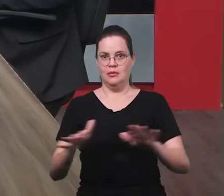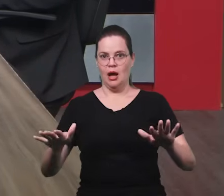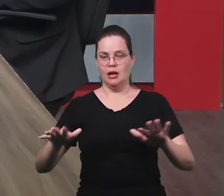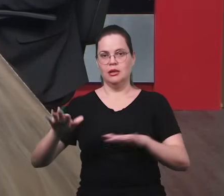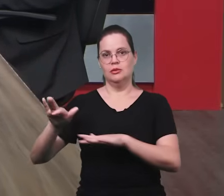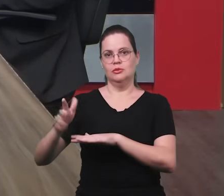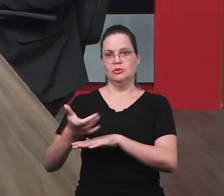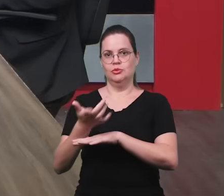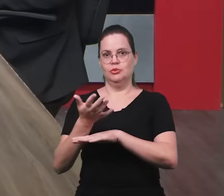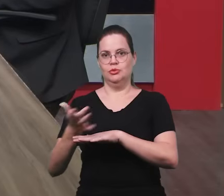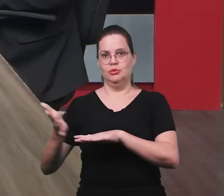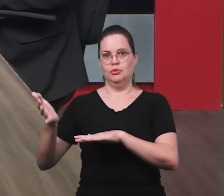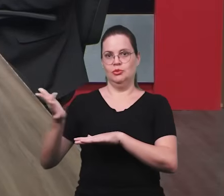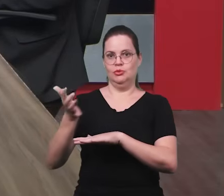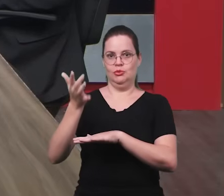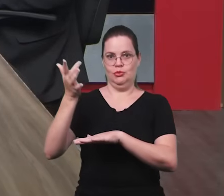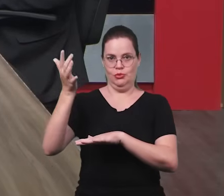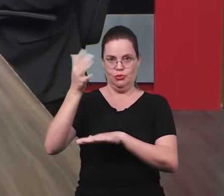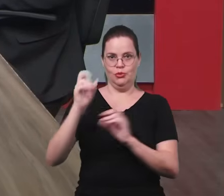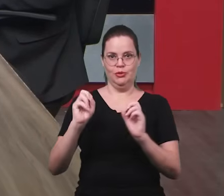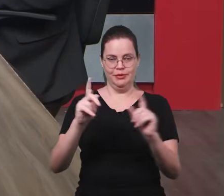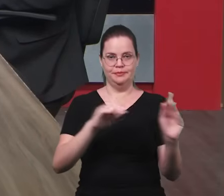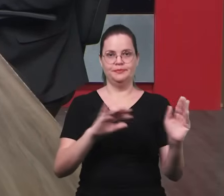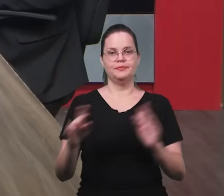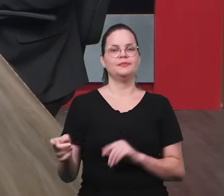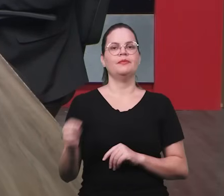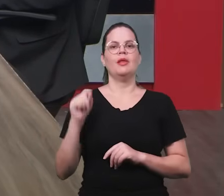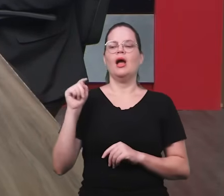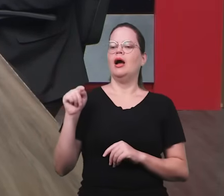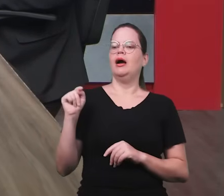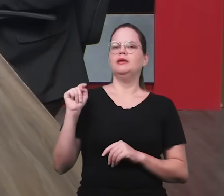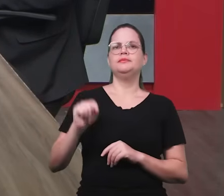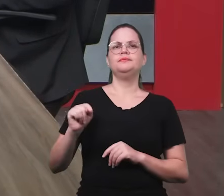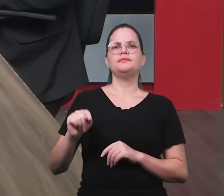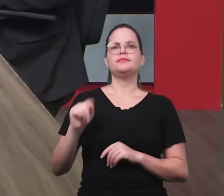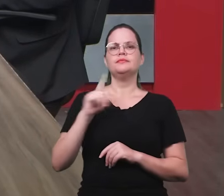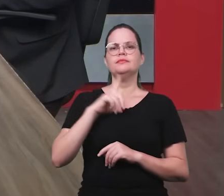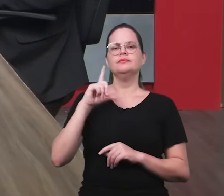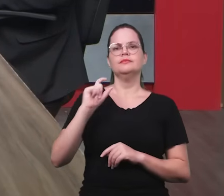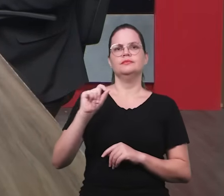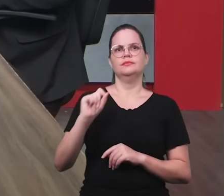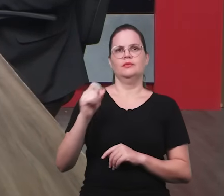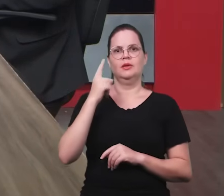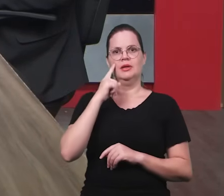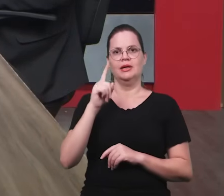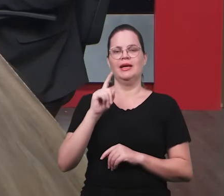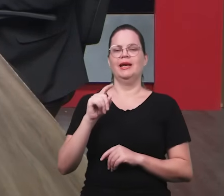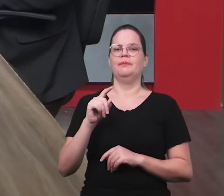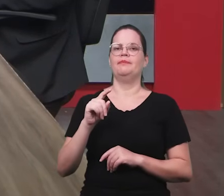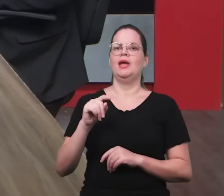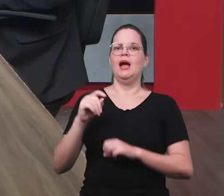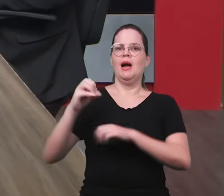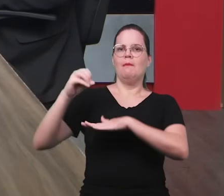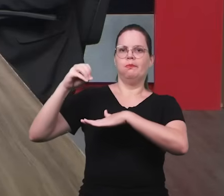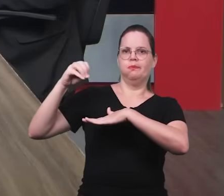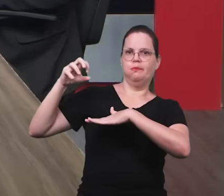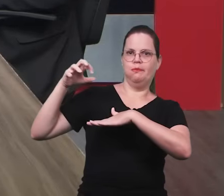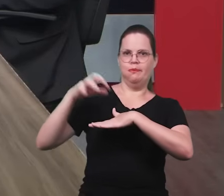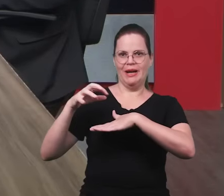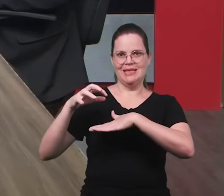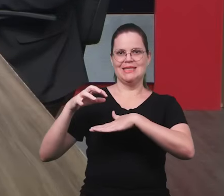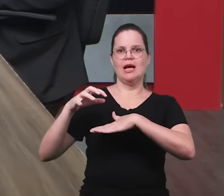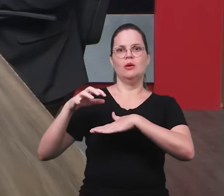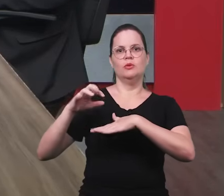questão da diferença de pressão entre a condensação, que eu quero que, quando